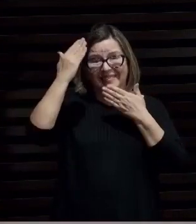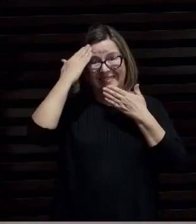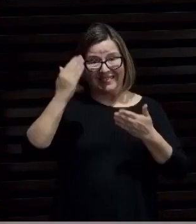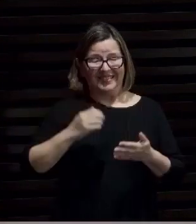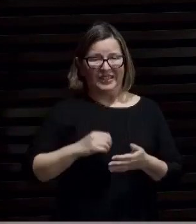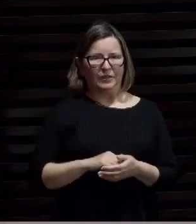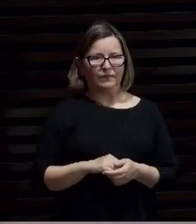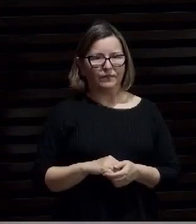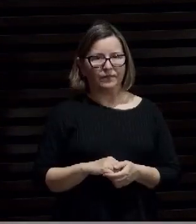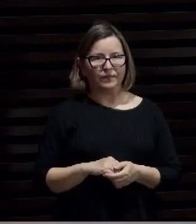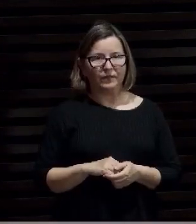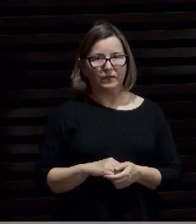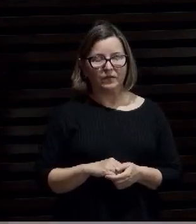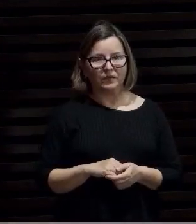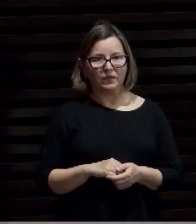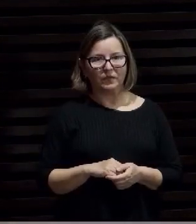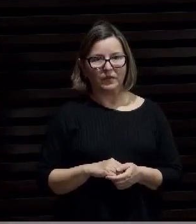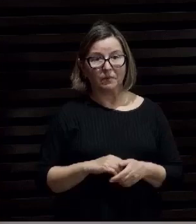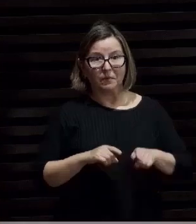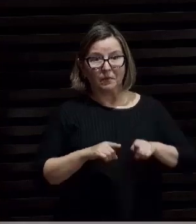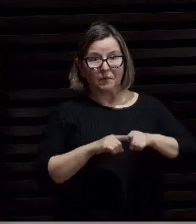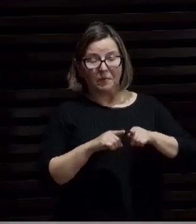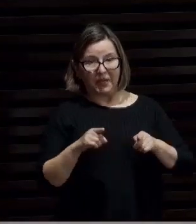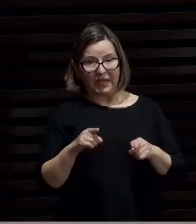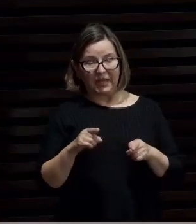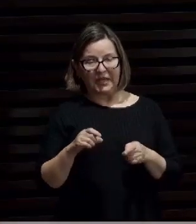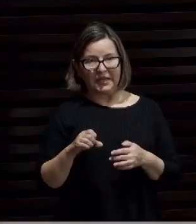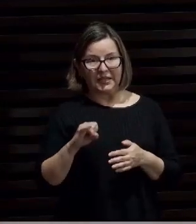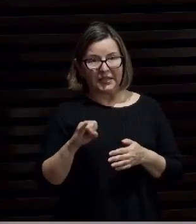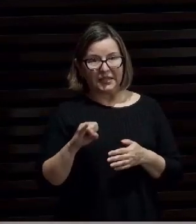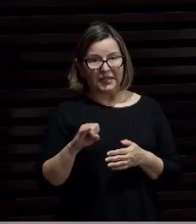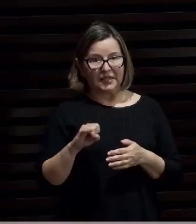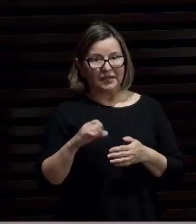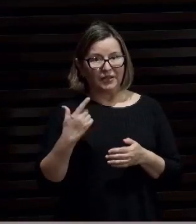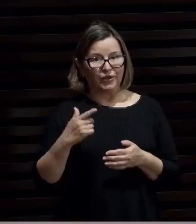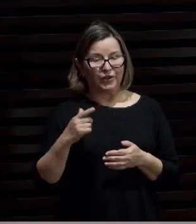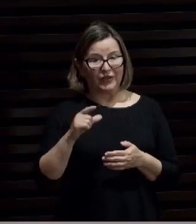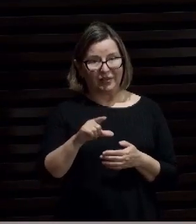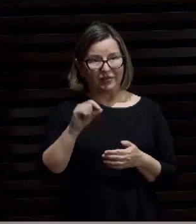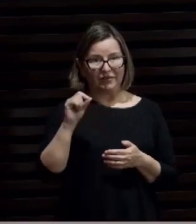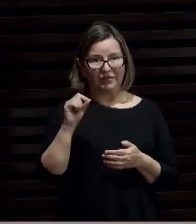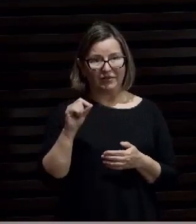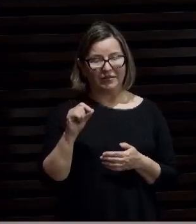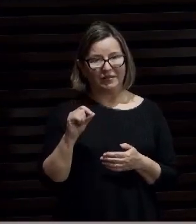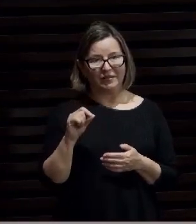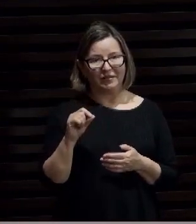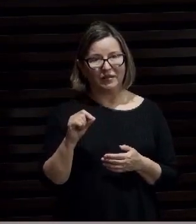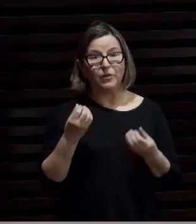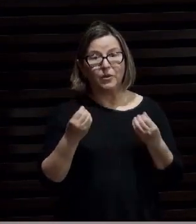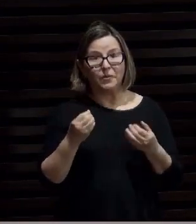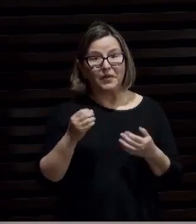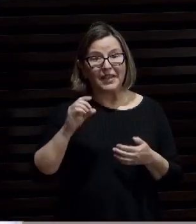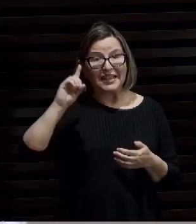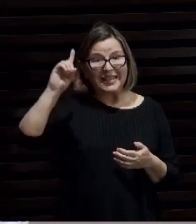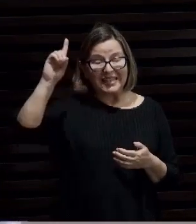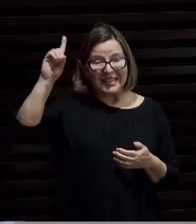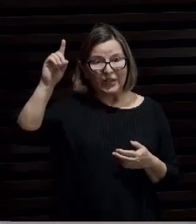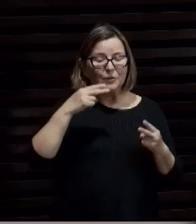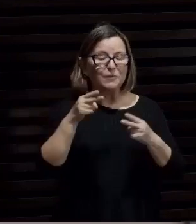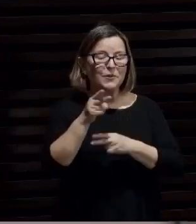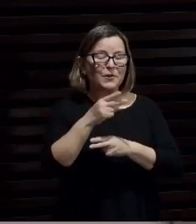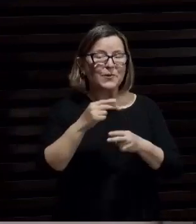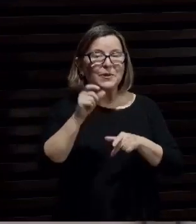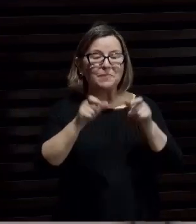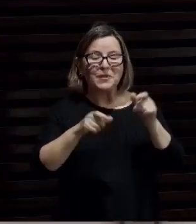Irmão, se não fosse a doutrina da eleição, o céu não teria adoradores. Deus é Espírito e procura